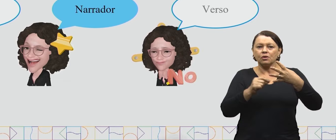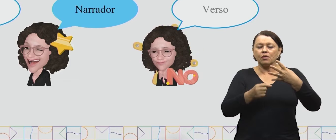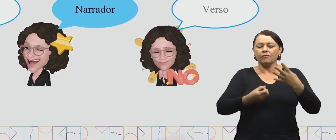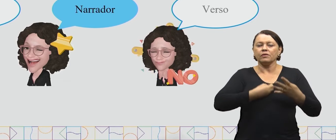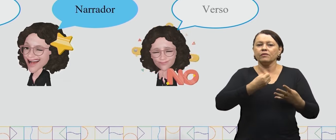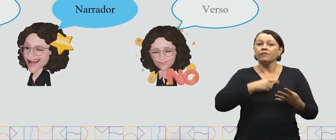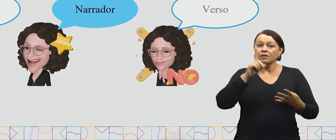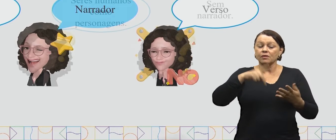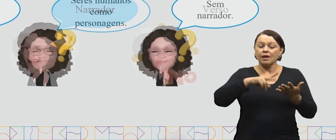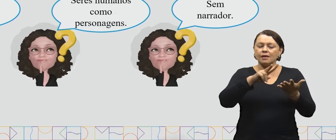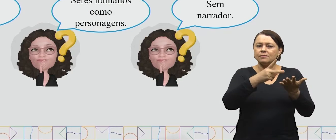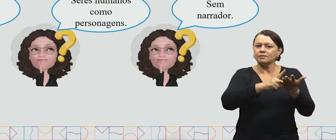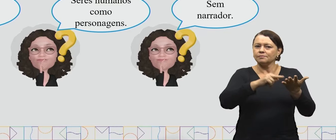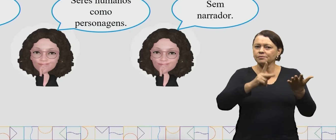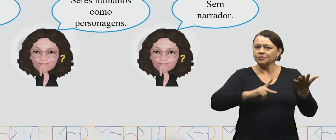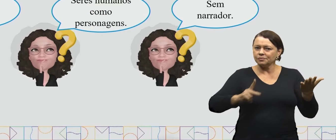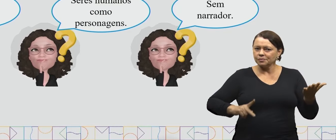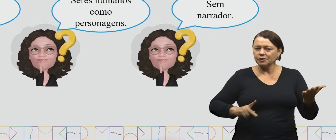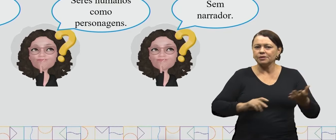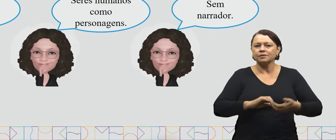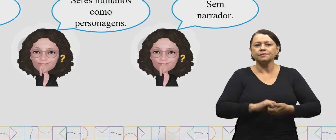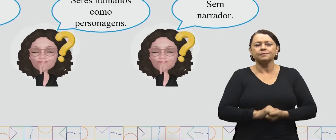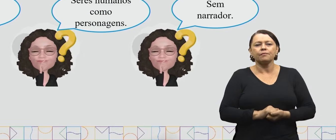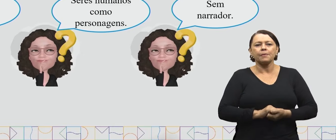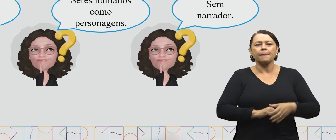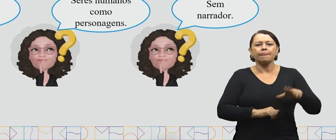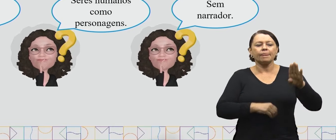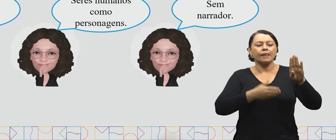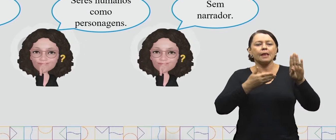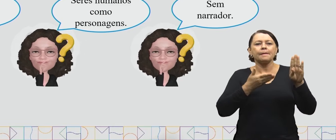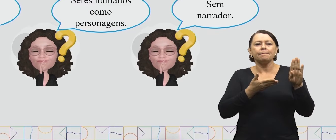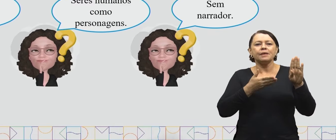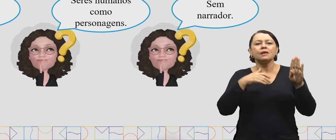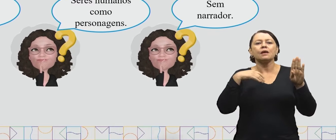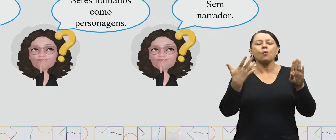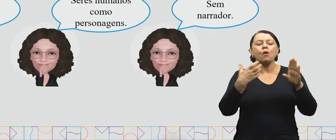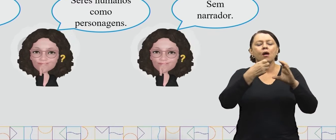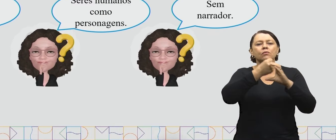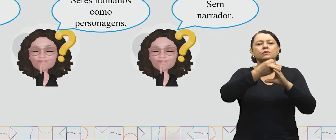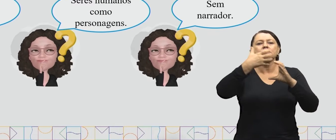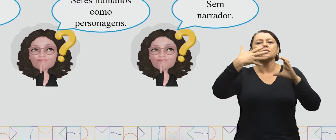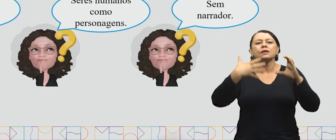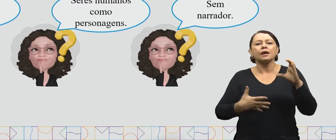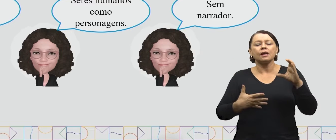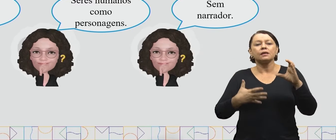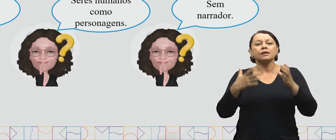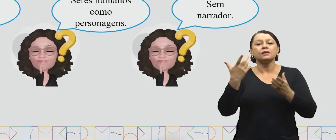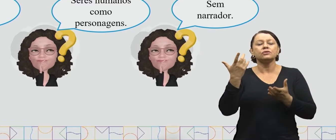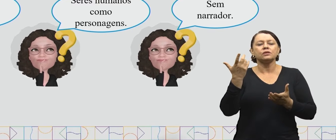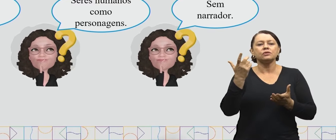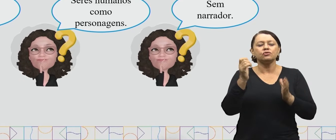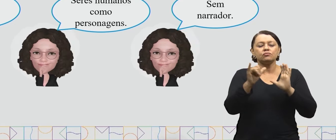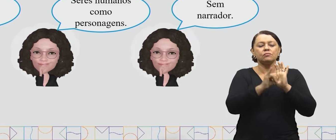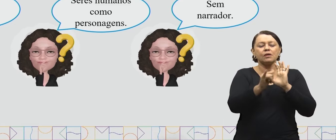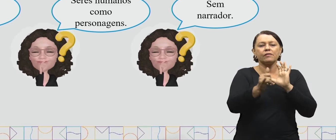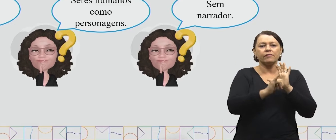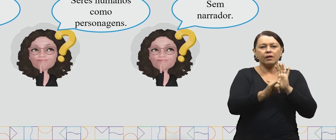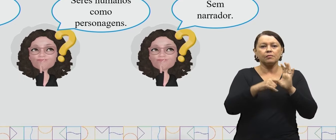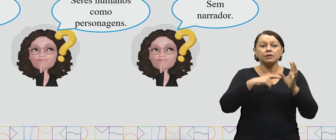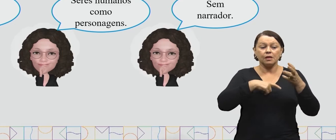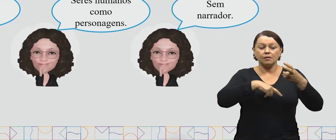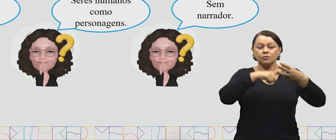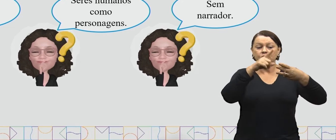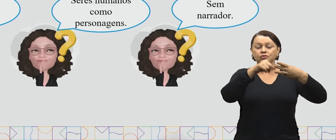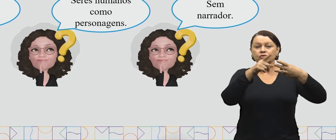gênero poesia. Letra B. Qual das opções abaixo é característica de uma fábula? Temos